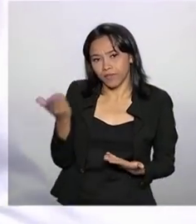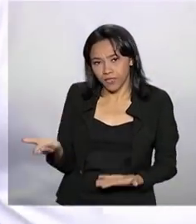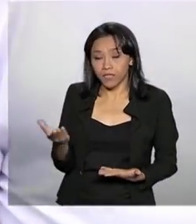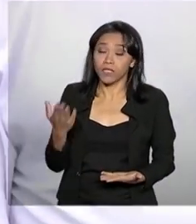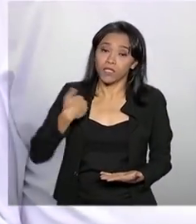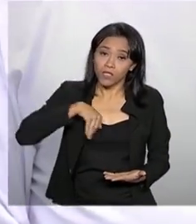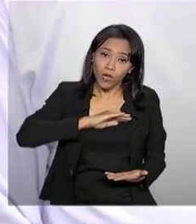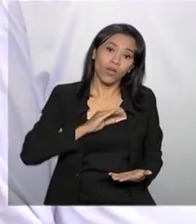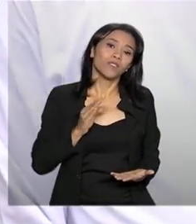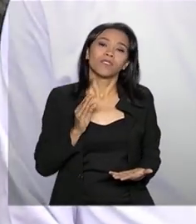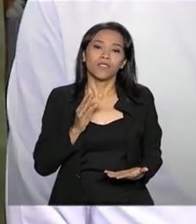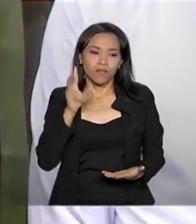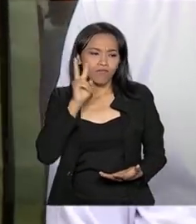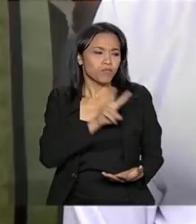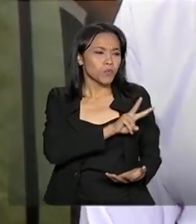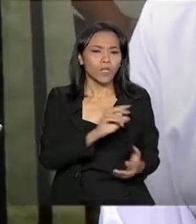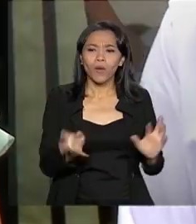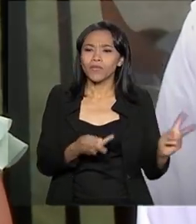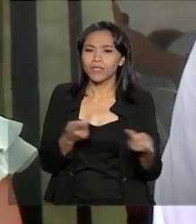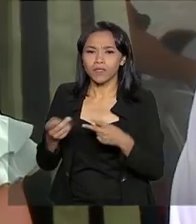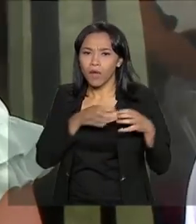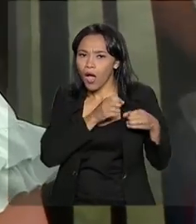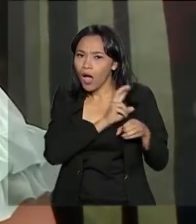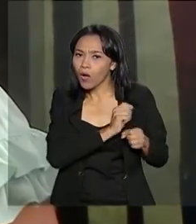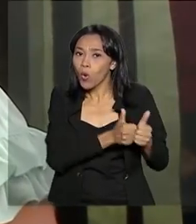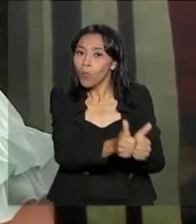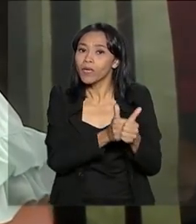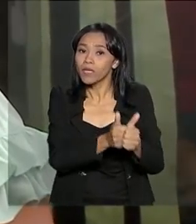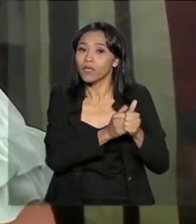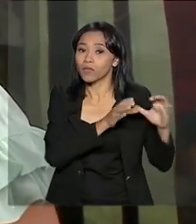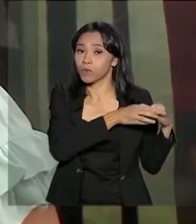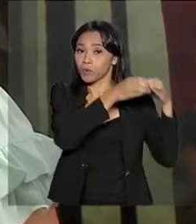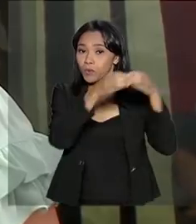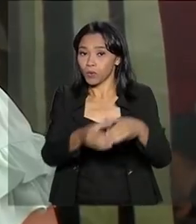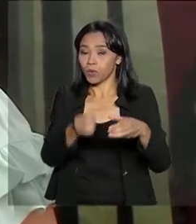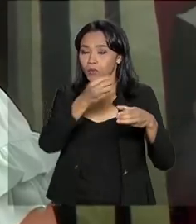Nós seguimos nessa cobertura da visita da comitiva ministerial, a primeira